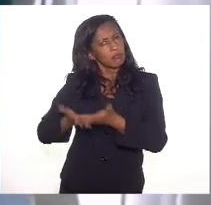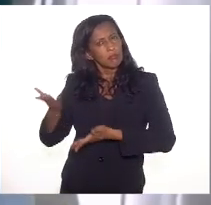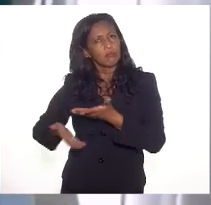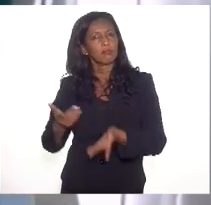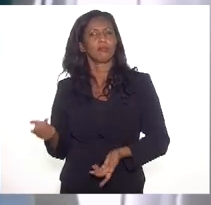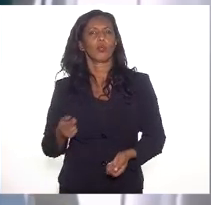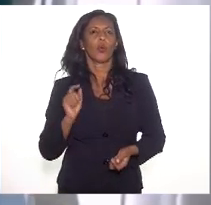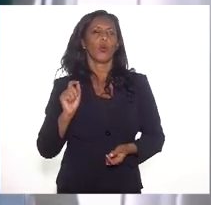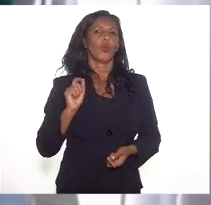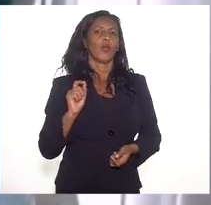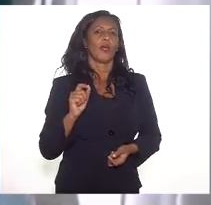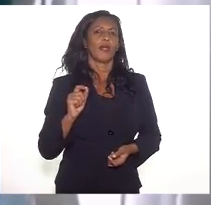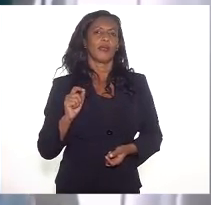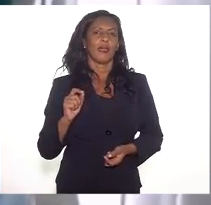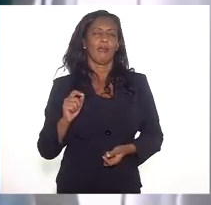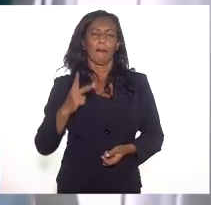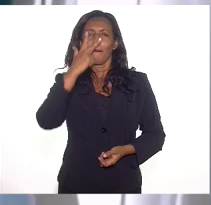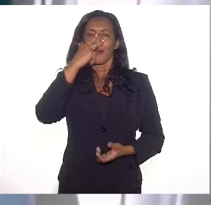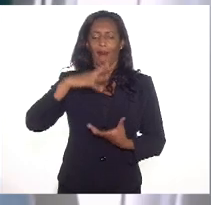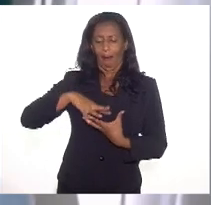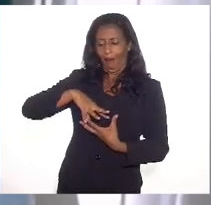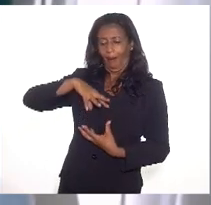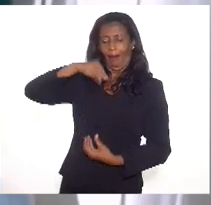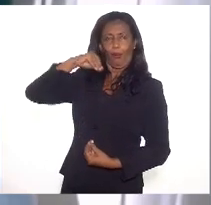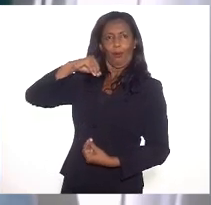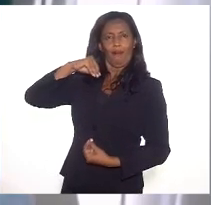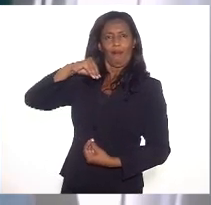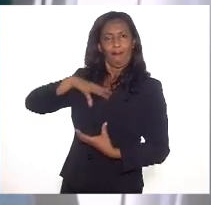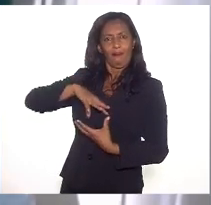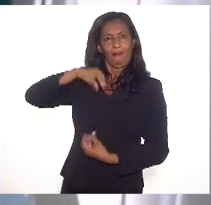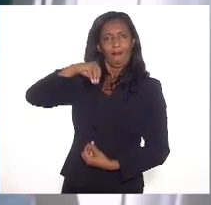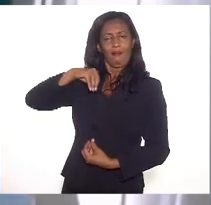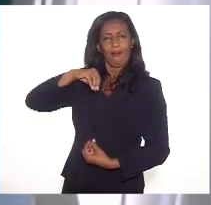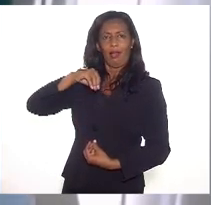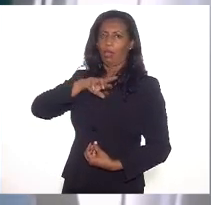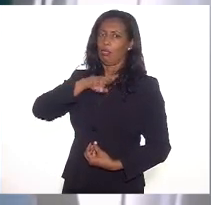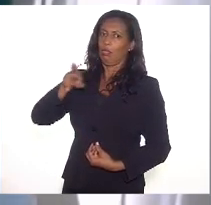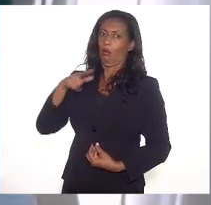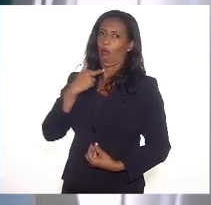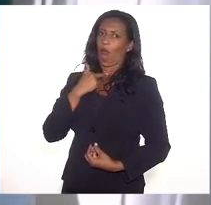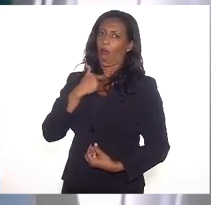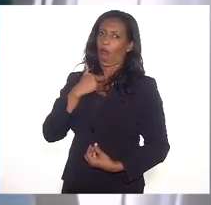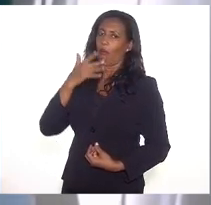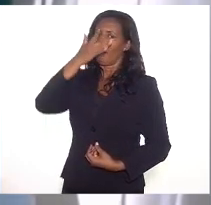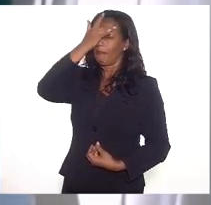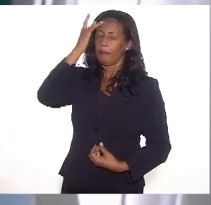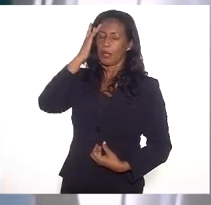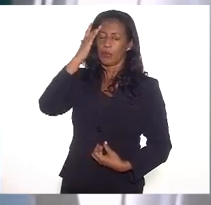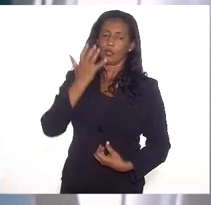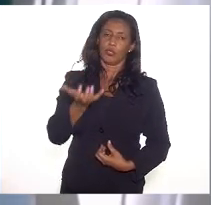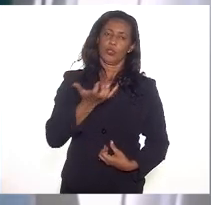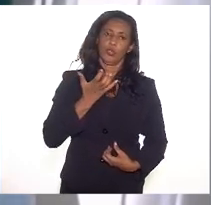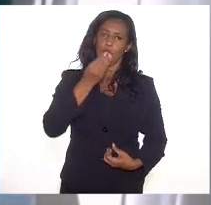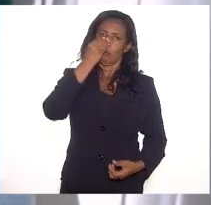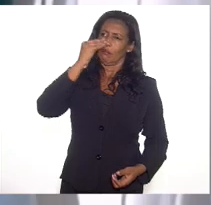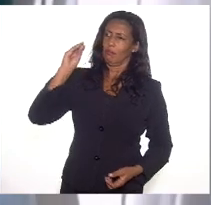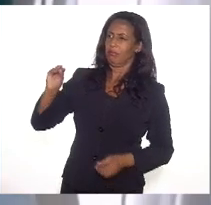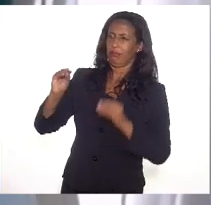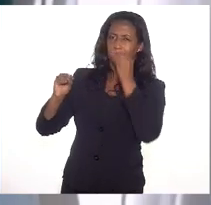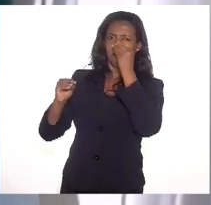Bittencourt, de uma patologia da alma. Uma patologia da alma. Porque não é possível que pessoas queiram discriminar